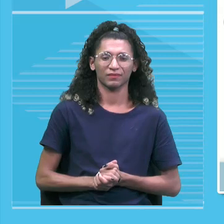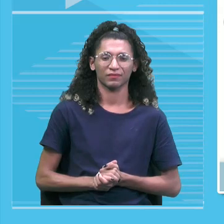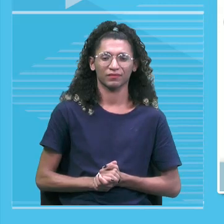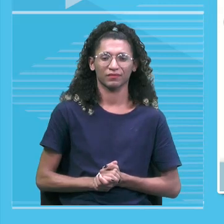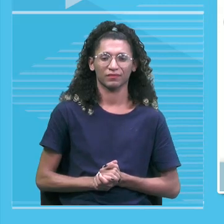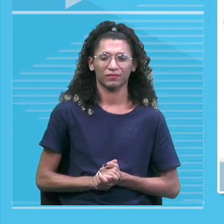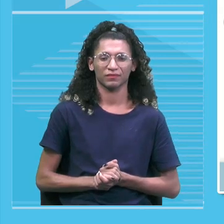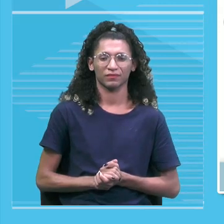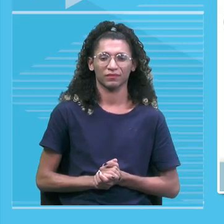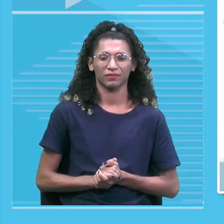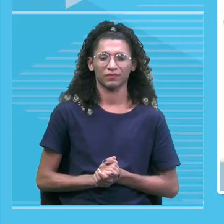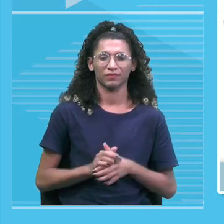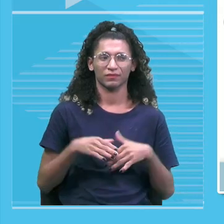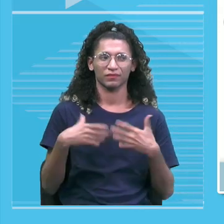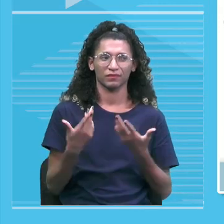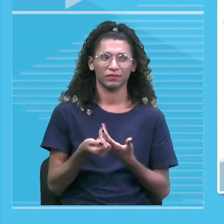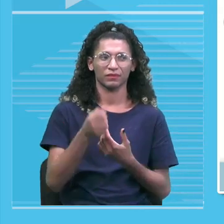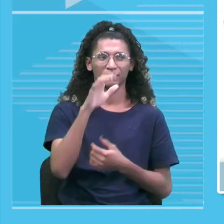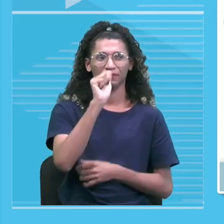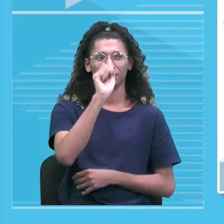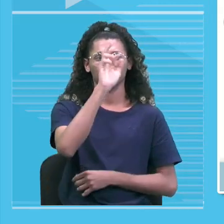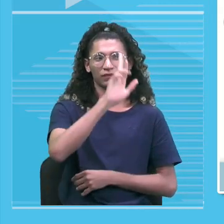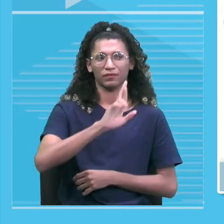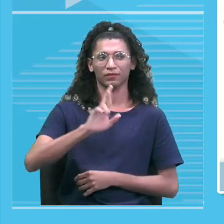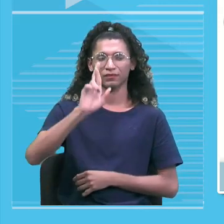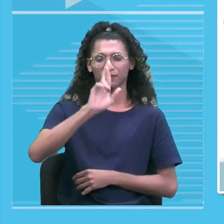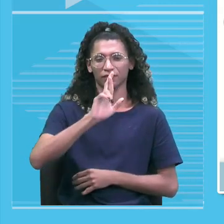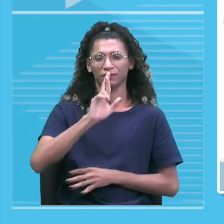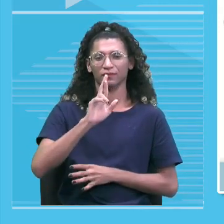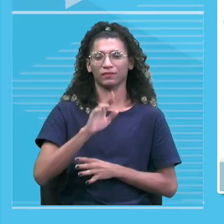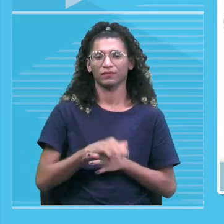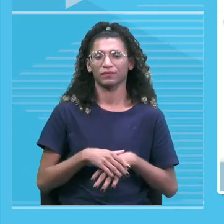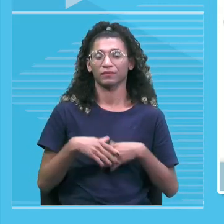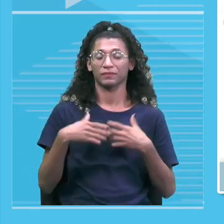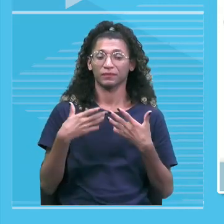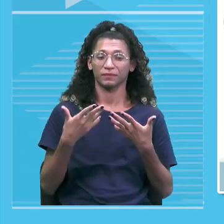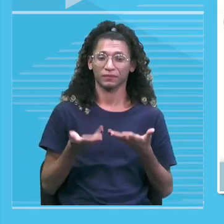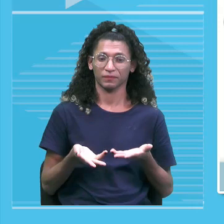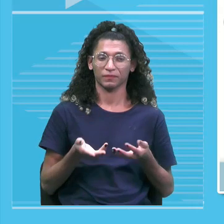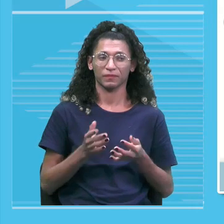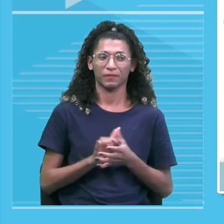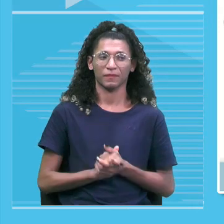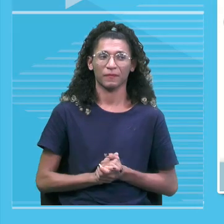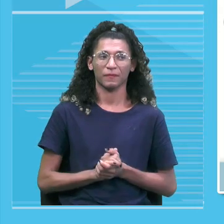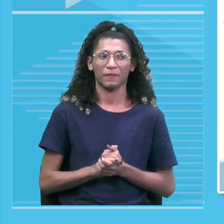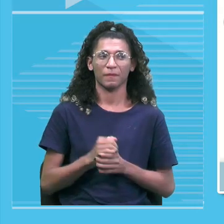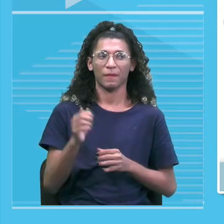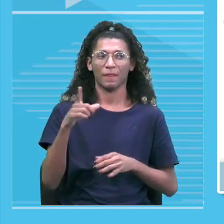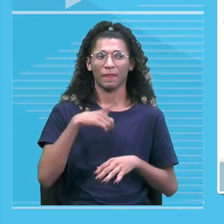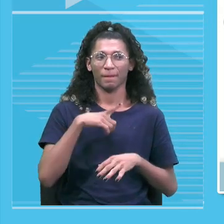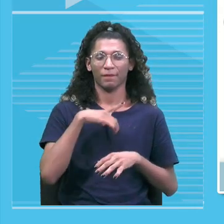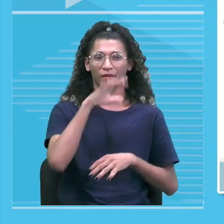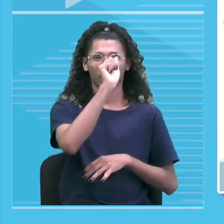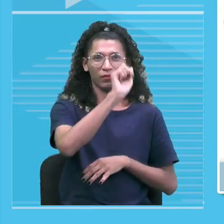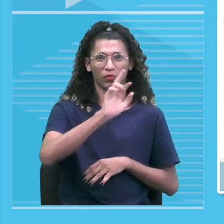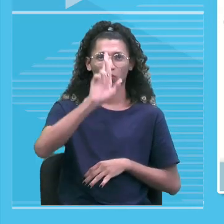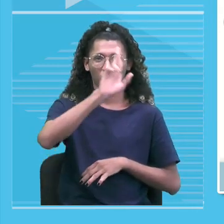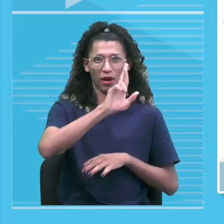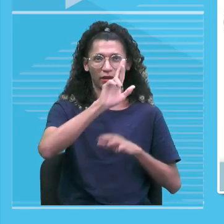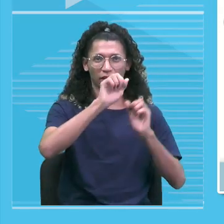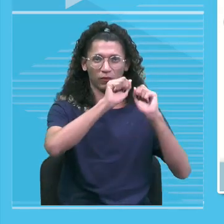que possui partículas a medida que for recebendo a vibração